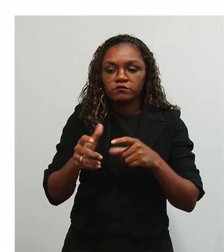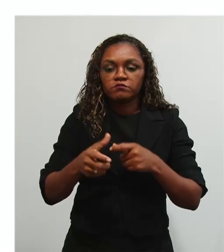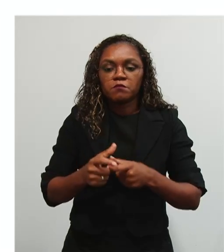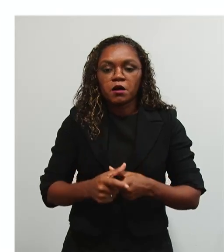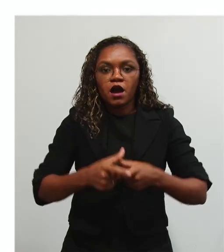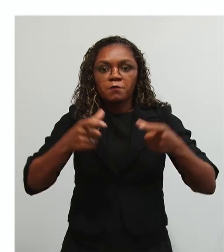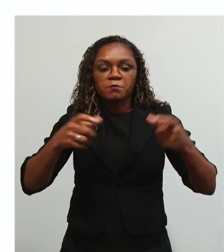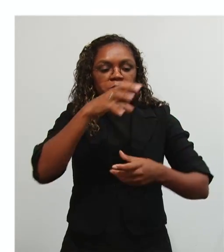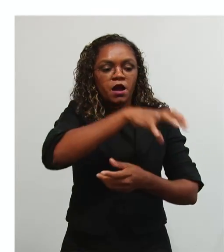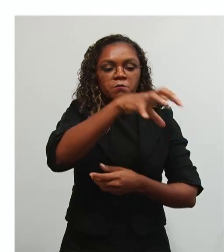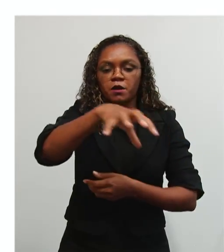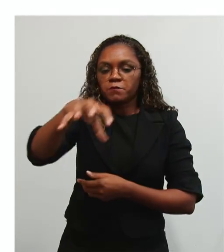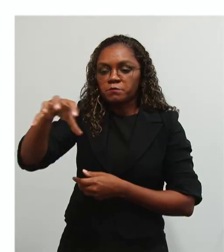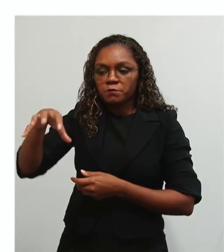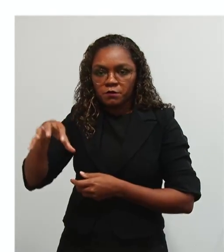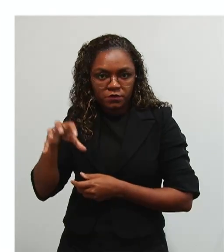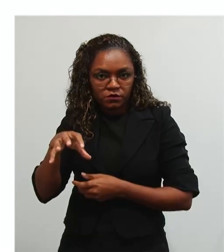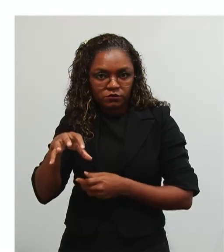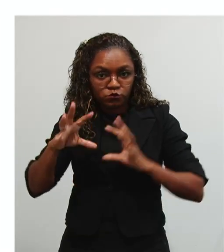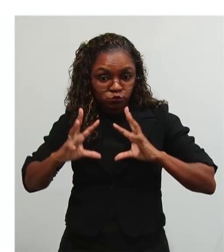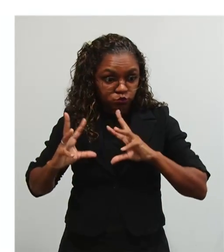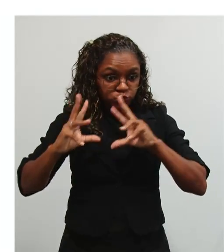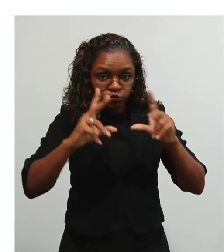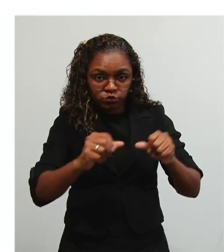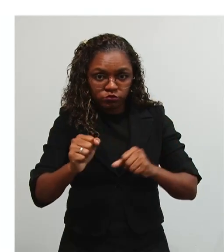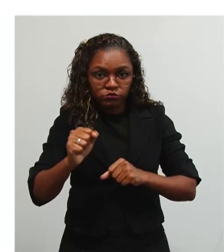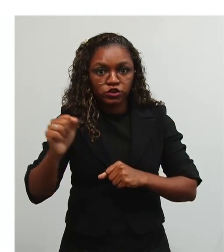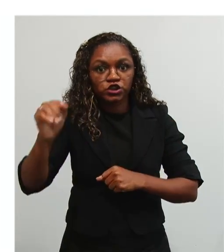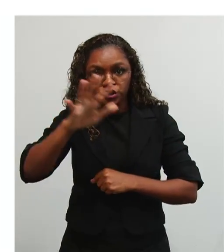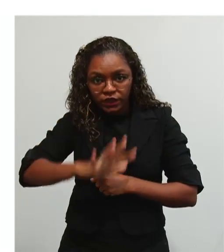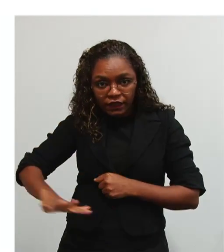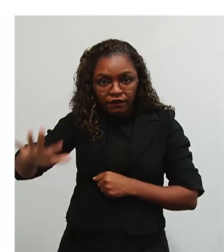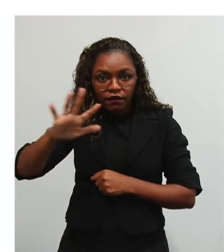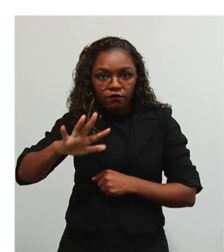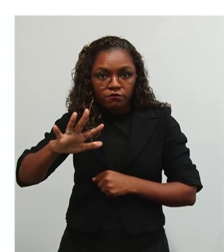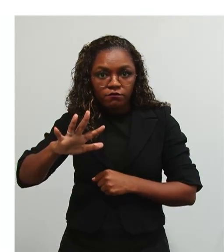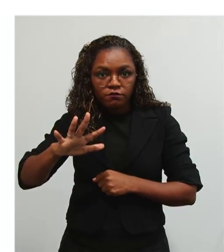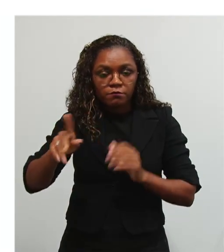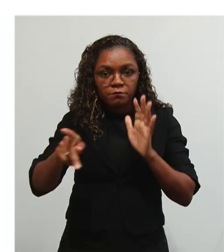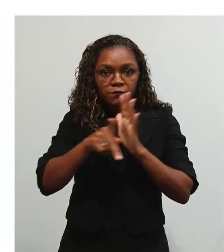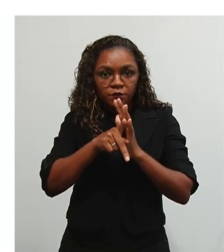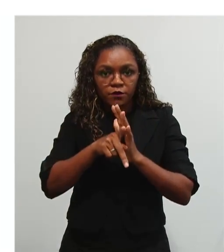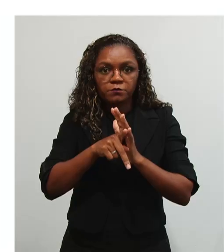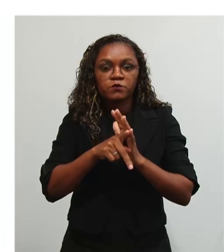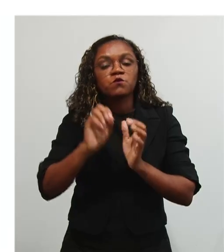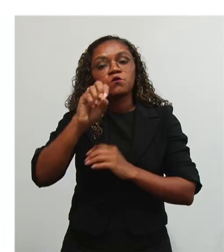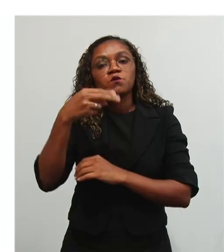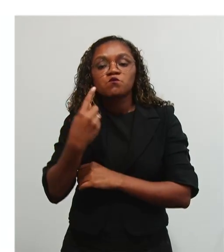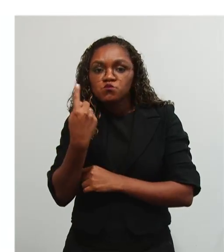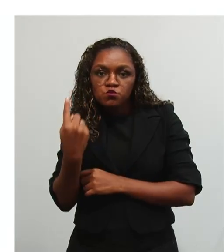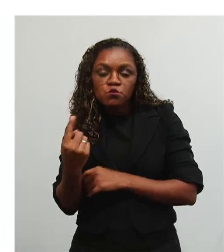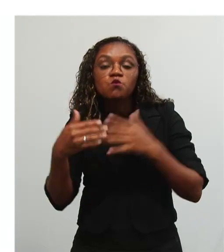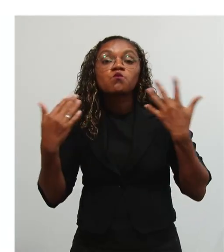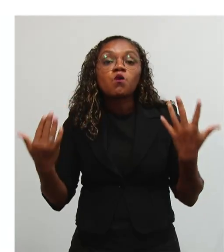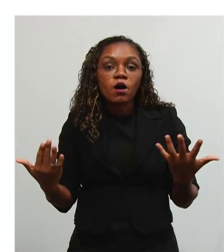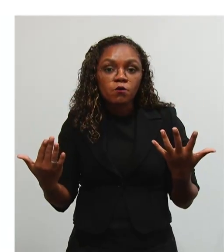de trabalho está falando de todos os setores, né? A gente talvez tenha que definir um setor.